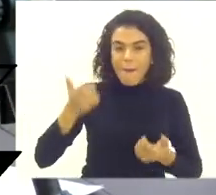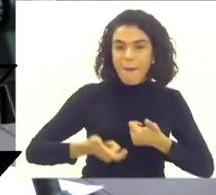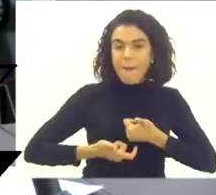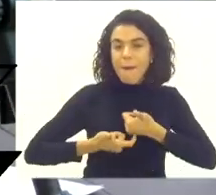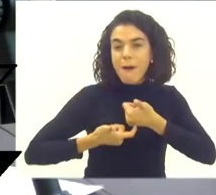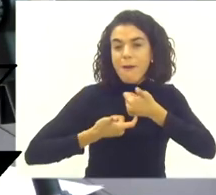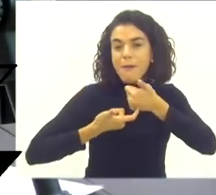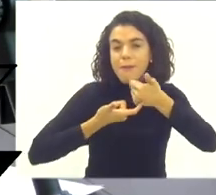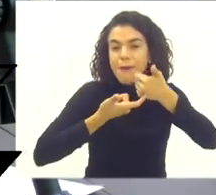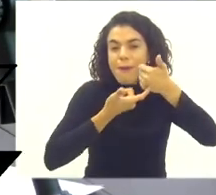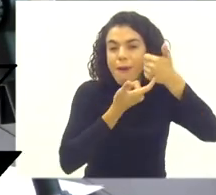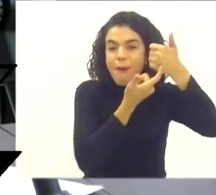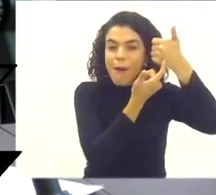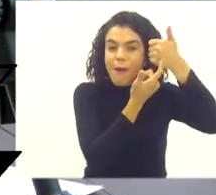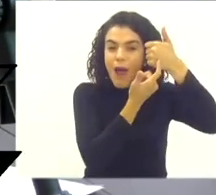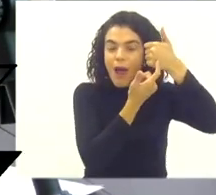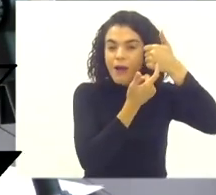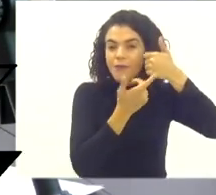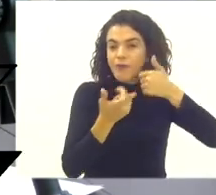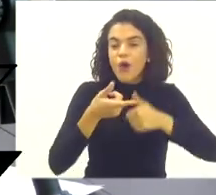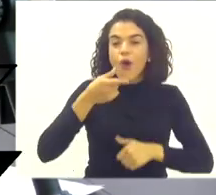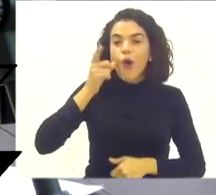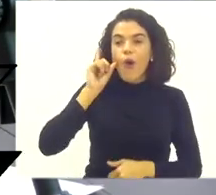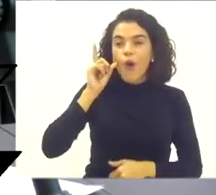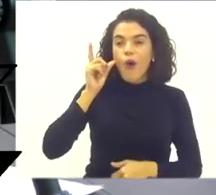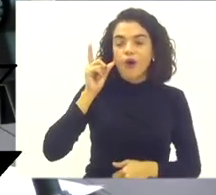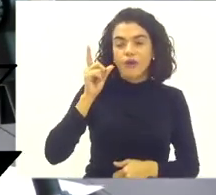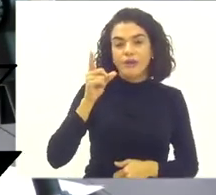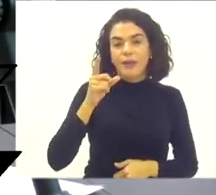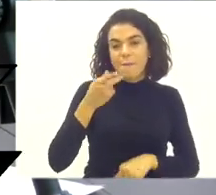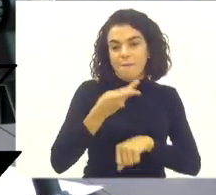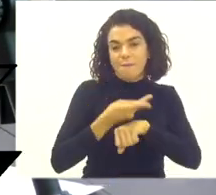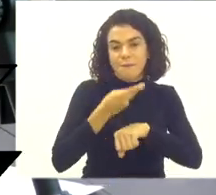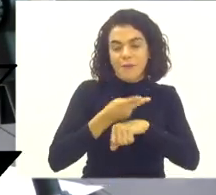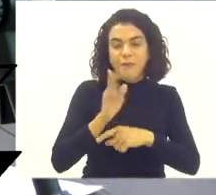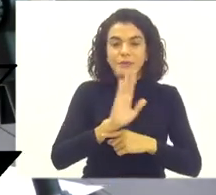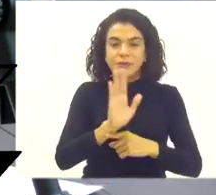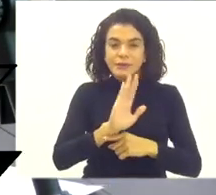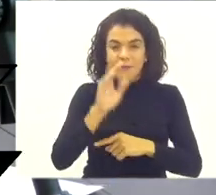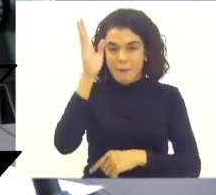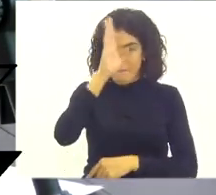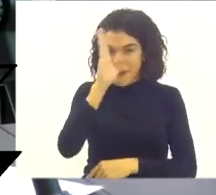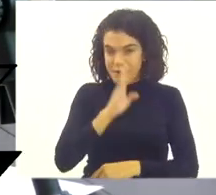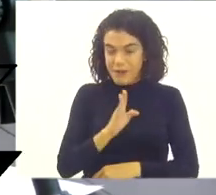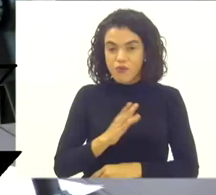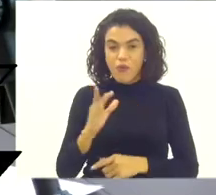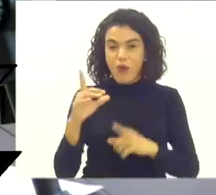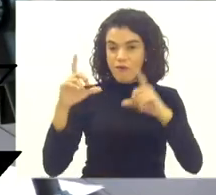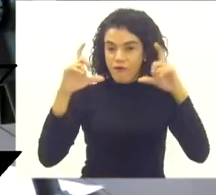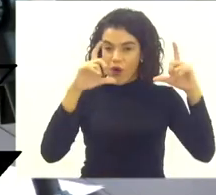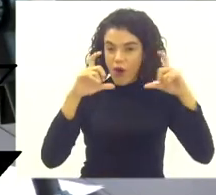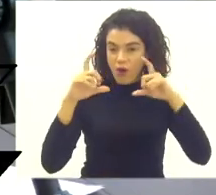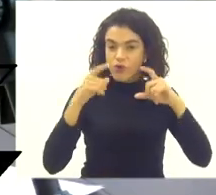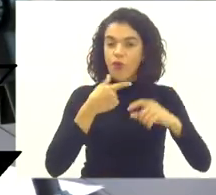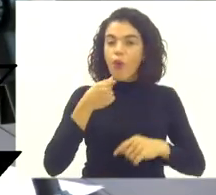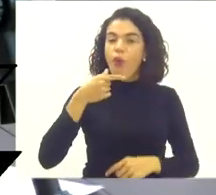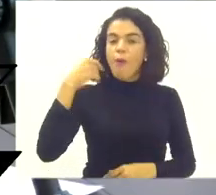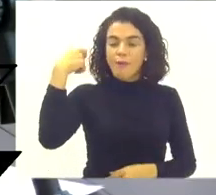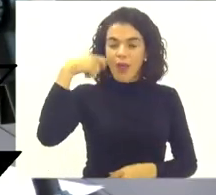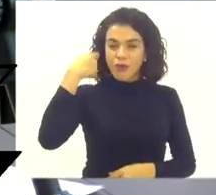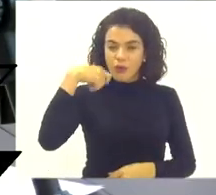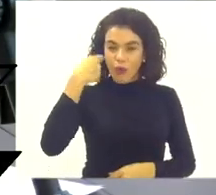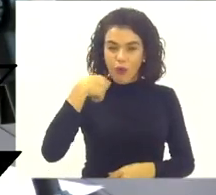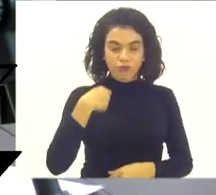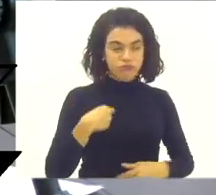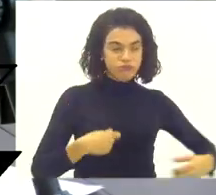curtida vai lá no pico sabe eu botei ontem eu fui no prêmio de cinema brasileiro uma foto com Cauã Reymond com